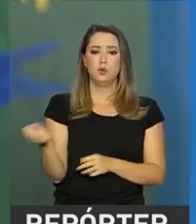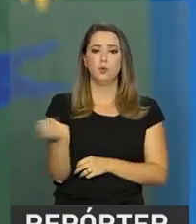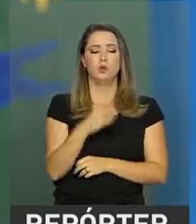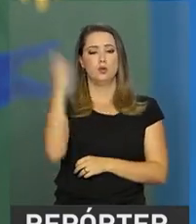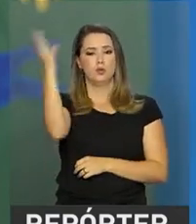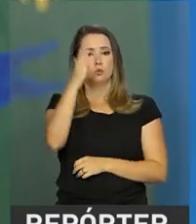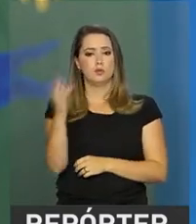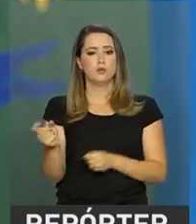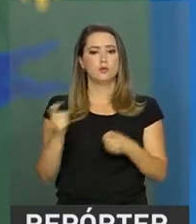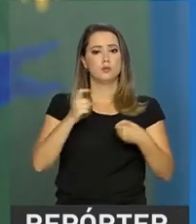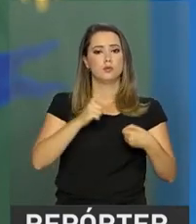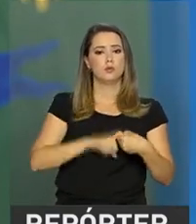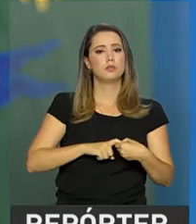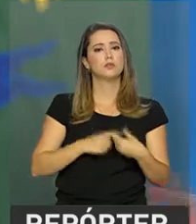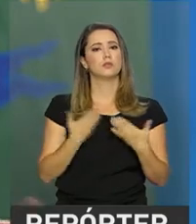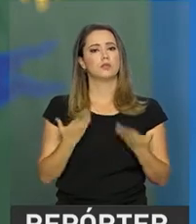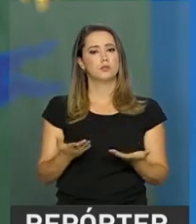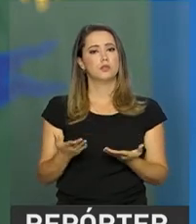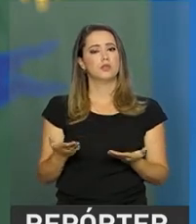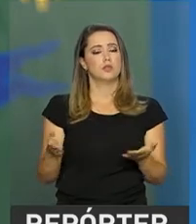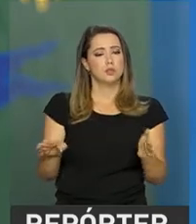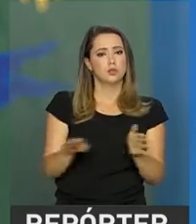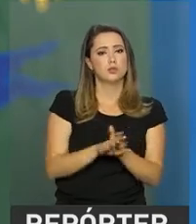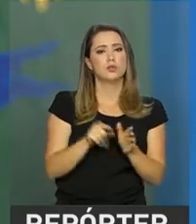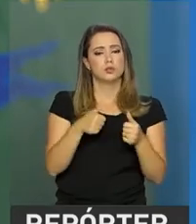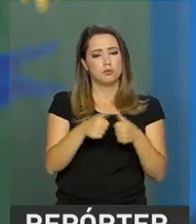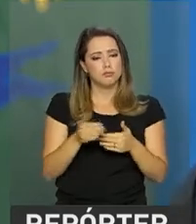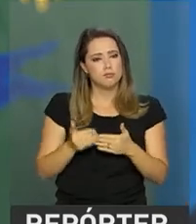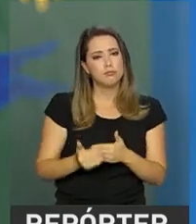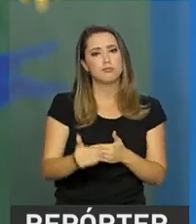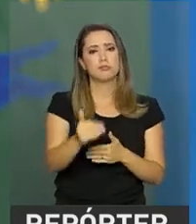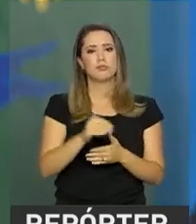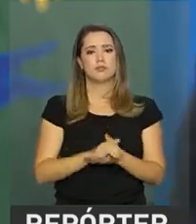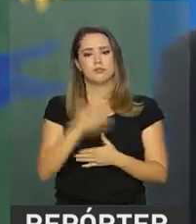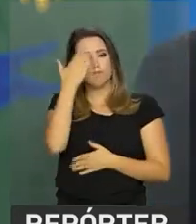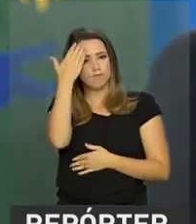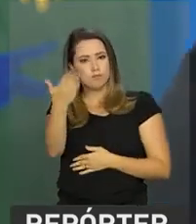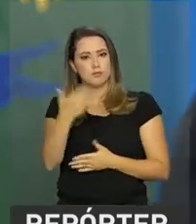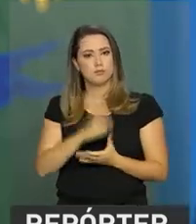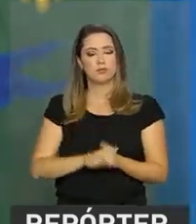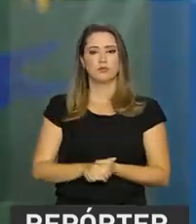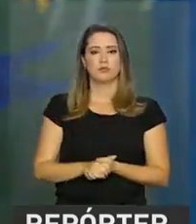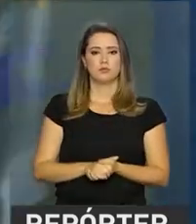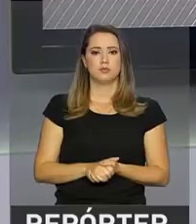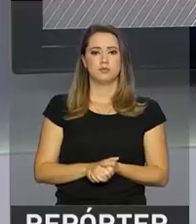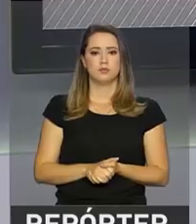Brasil, voltou e veio para ficar. Muito obrigado, senhores.